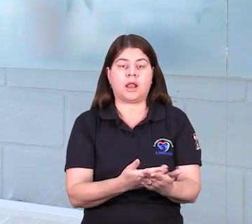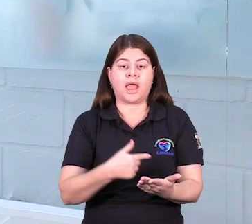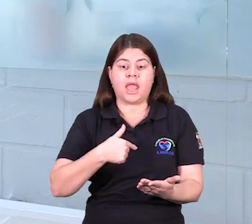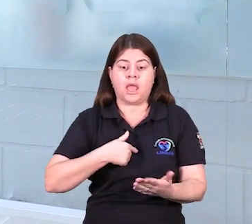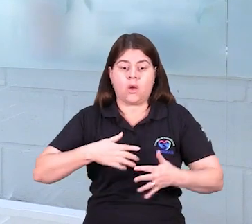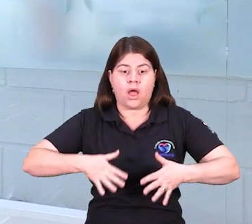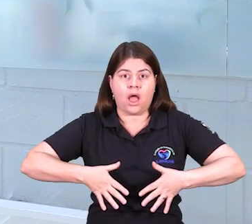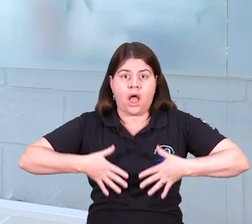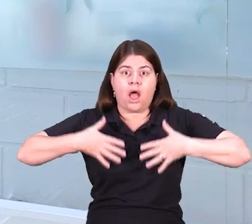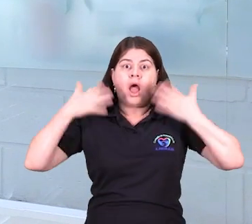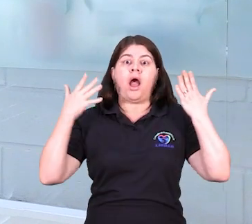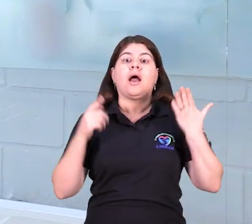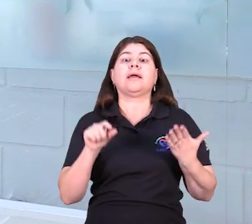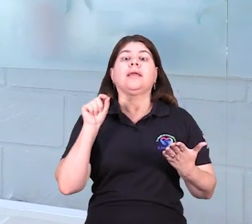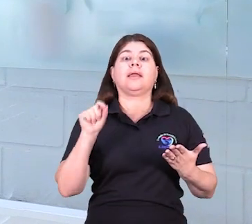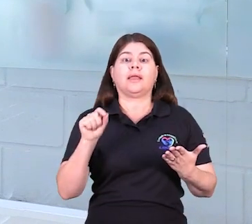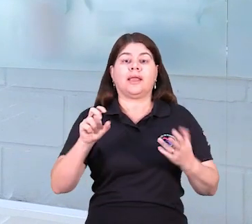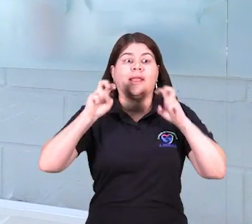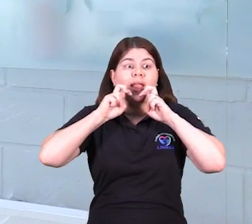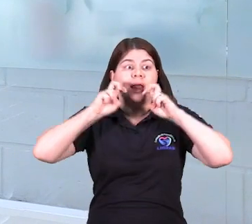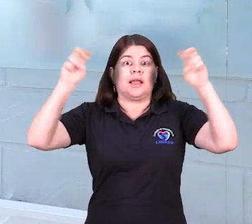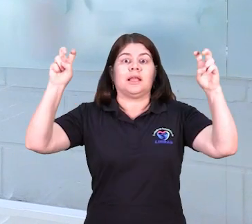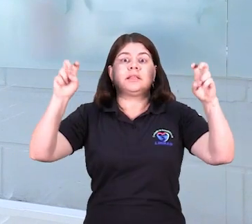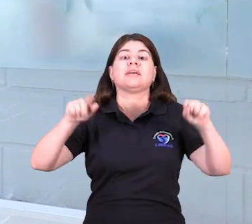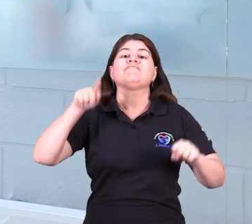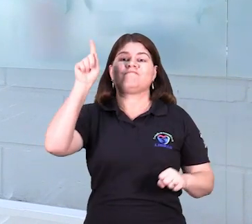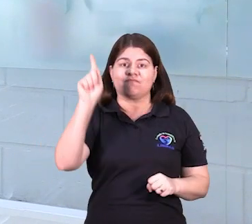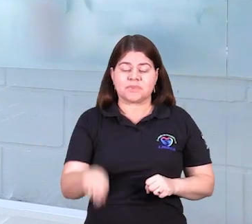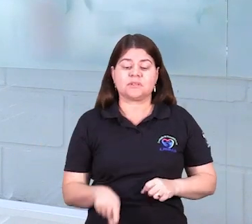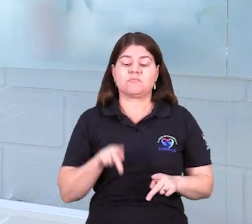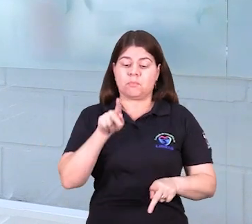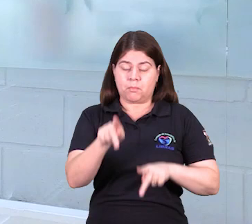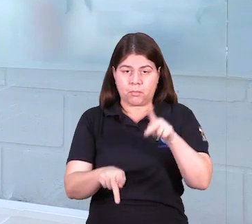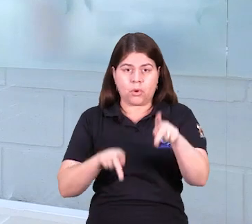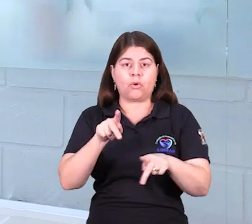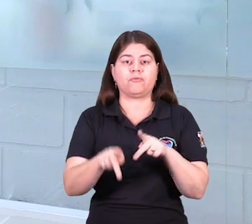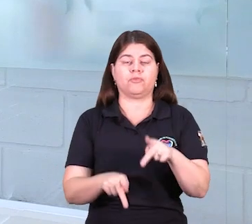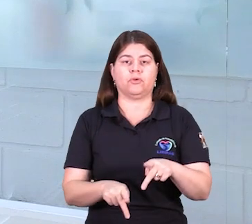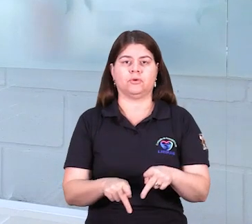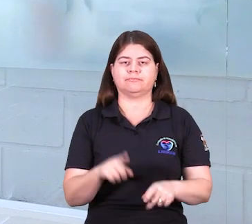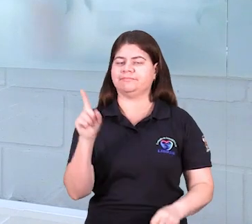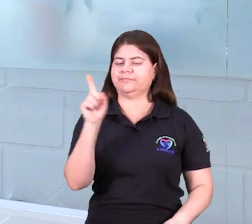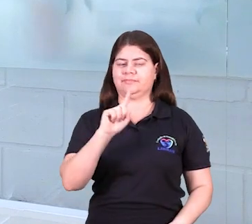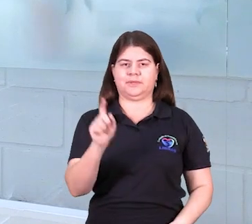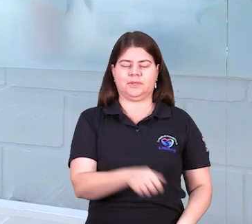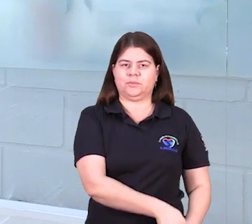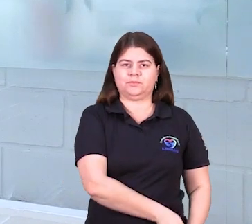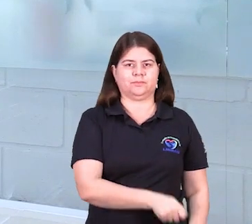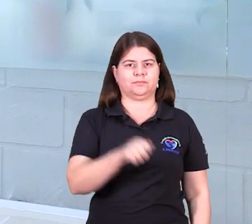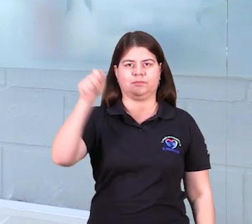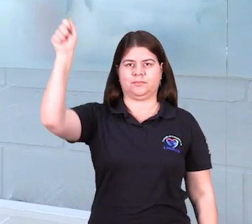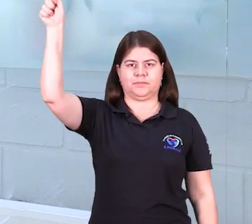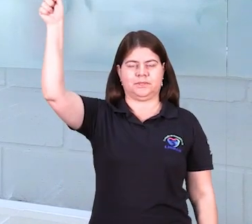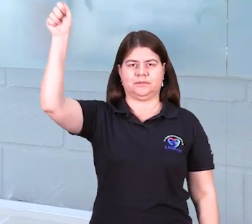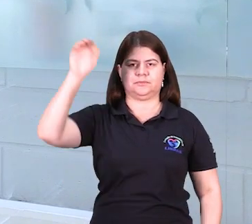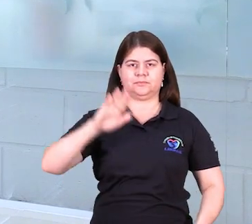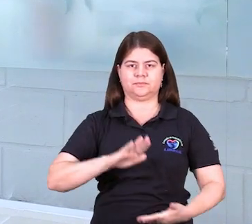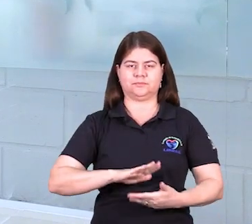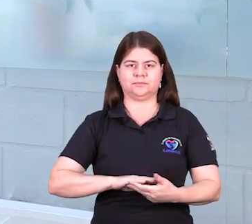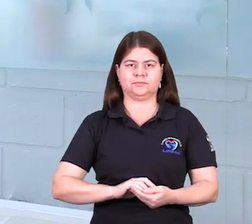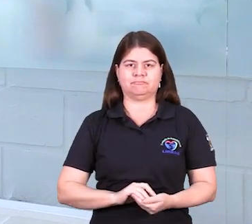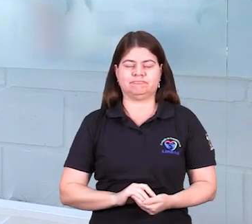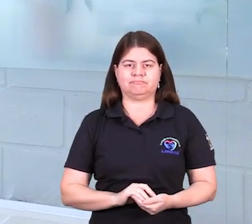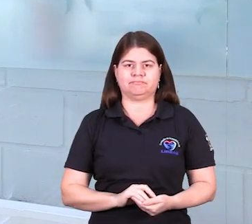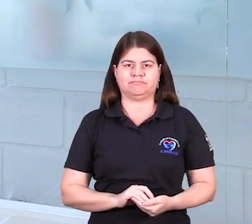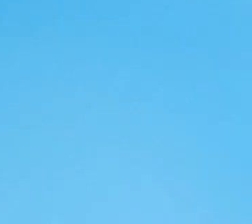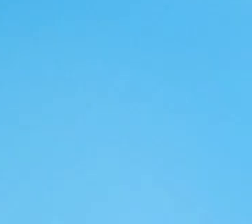povo e não Dom Pedro. Apesar de ele nem aparece no hino, né? Eu não sei da onde vem essa ideia que eu tinha, que era o Dom Pedro